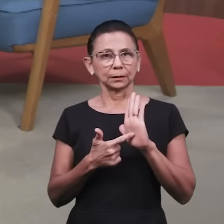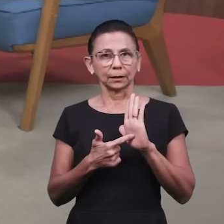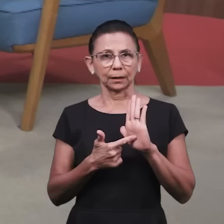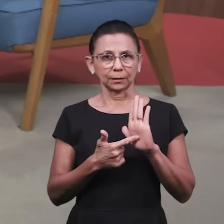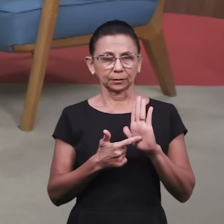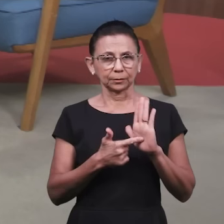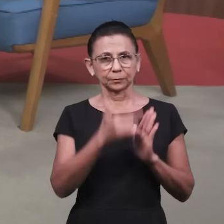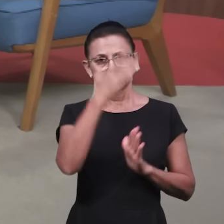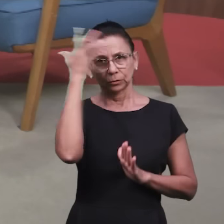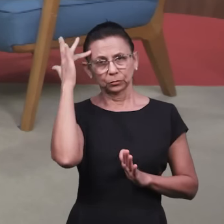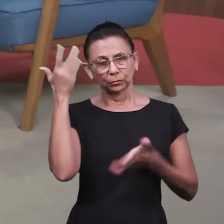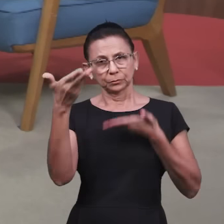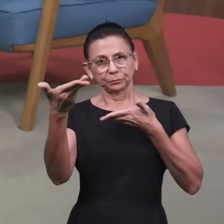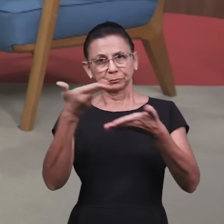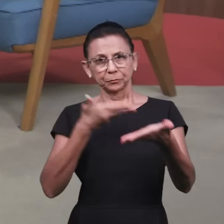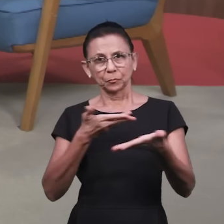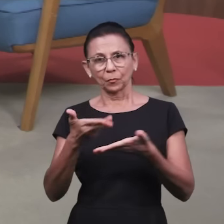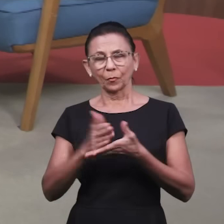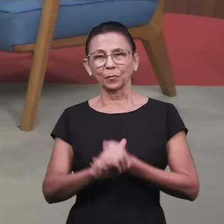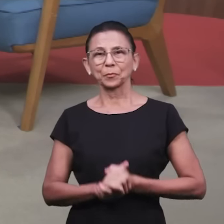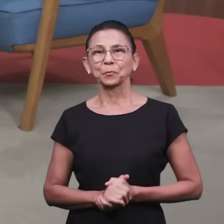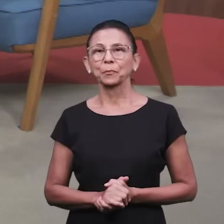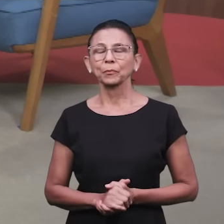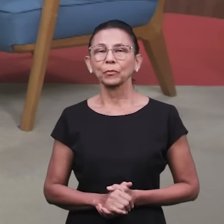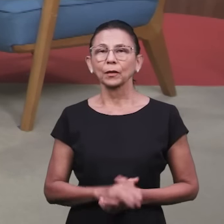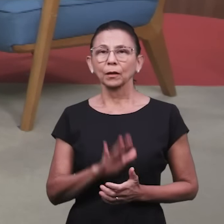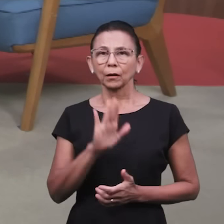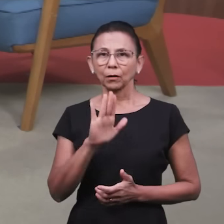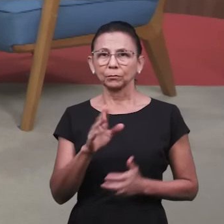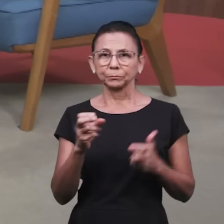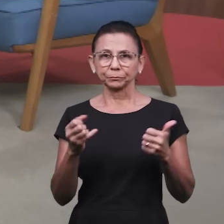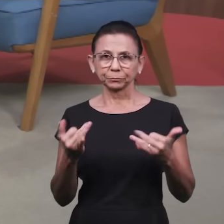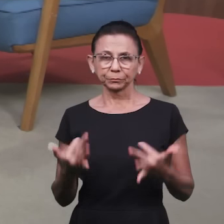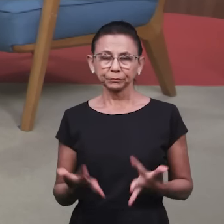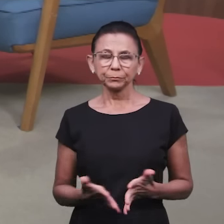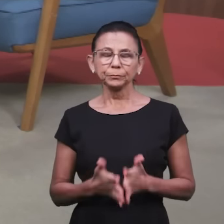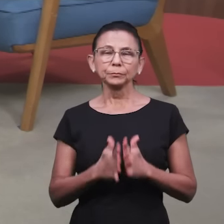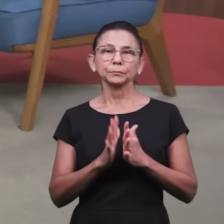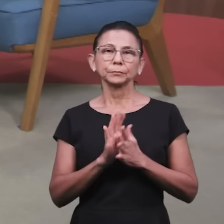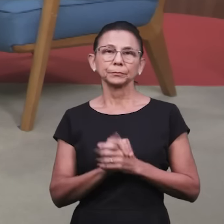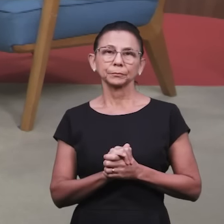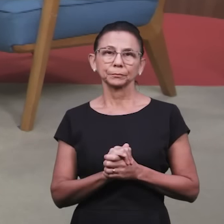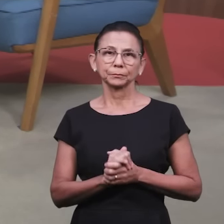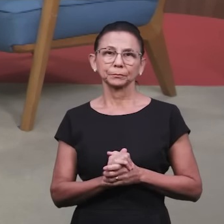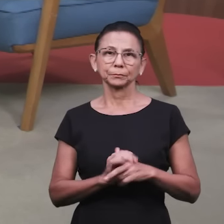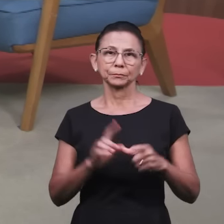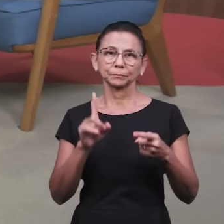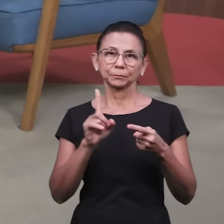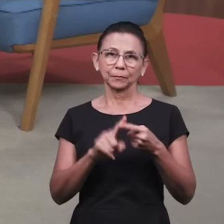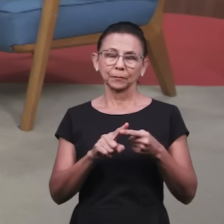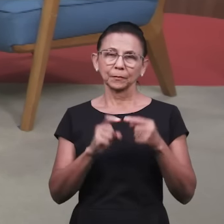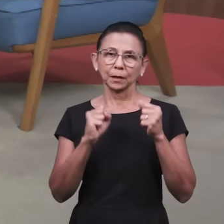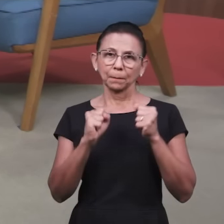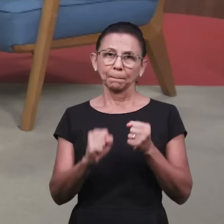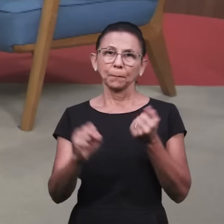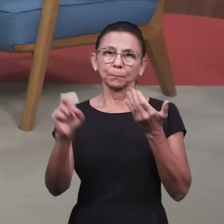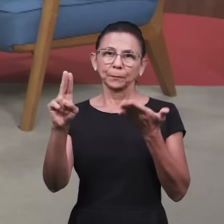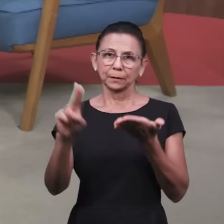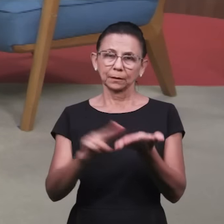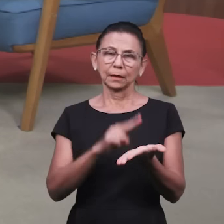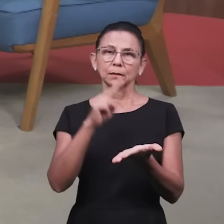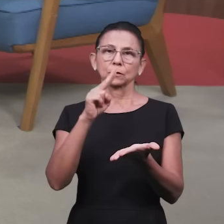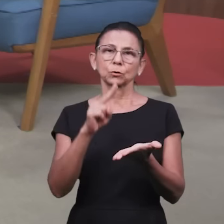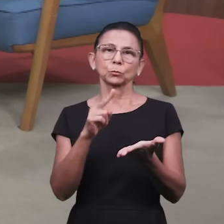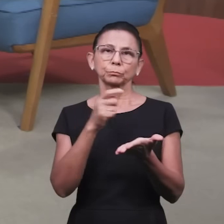trazer algumas aqui, compartilhar com você, e com um detalhe, você tem duas maneiras de interagir com a gente. Ou por texto, lá